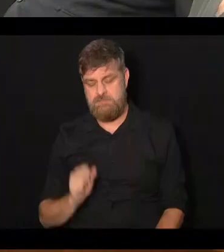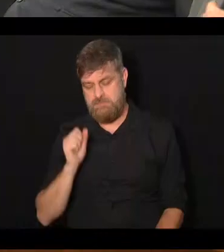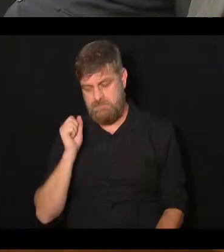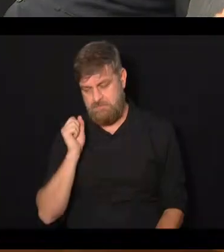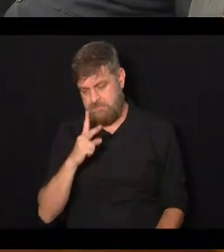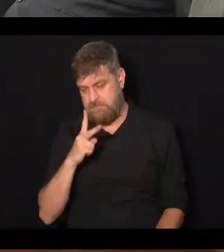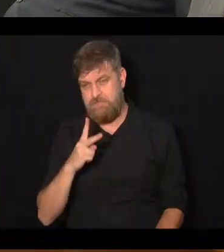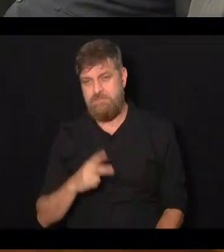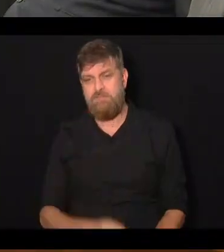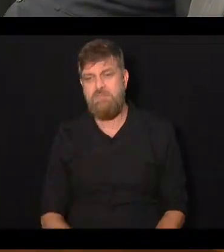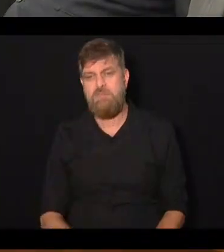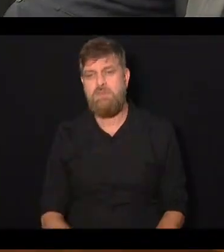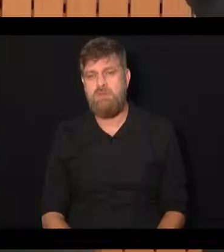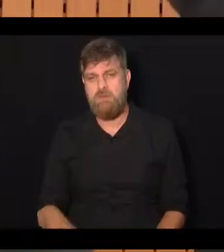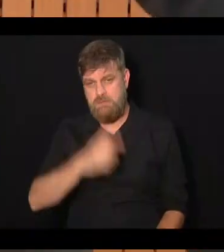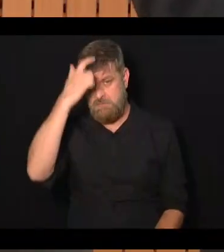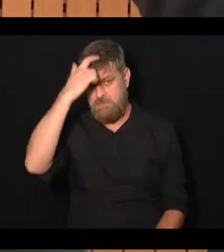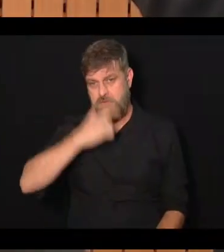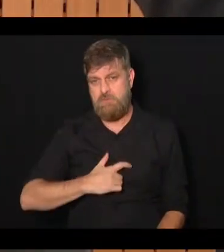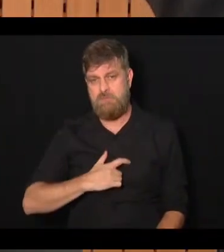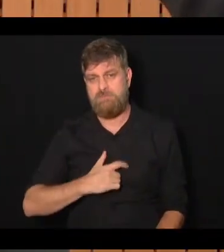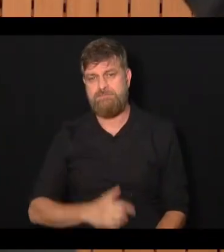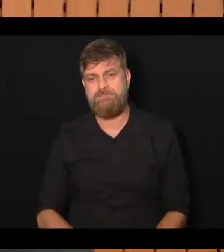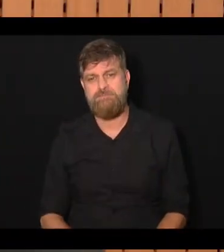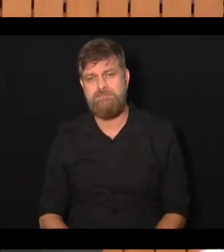Cirilo. Eu,